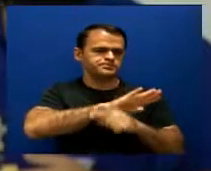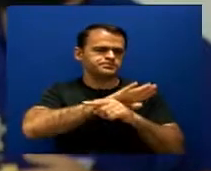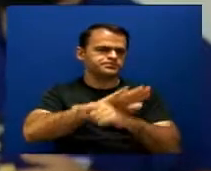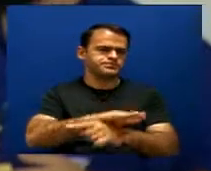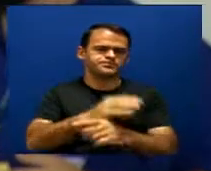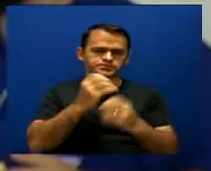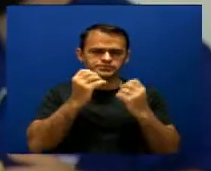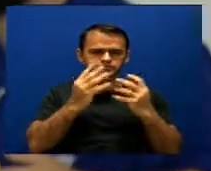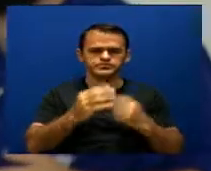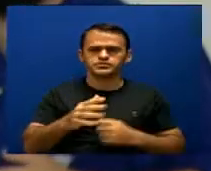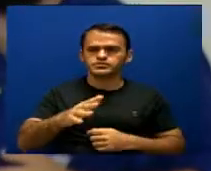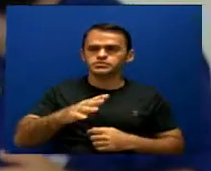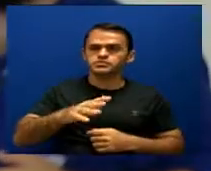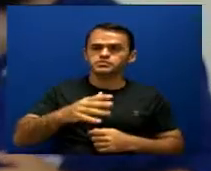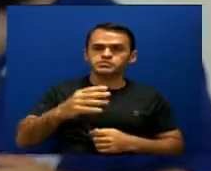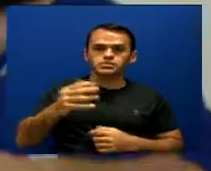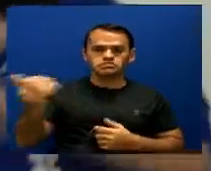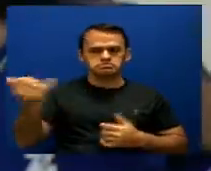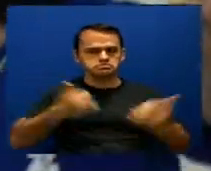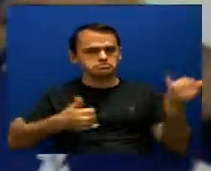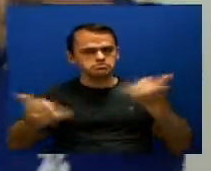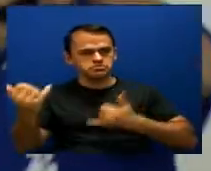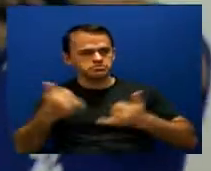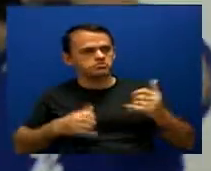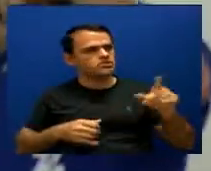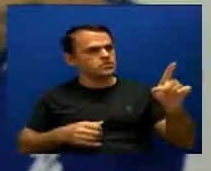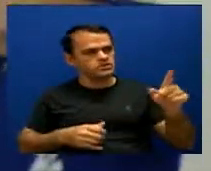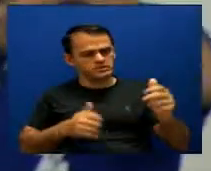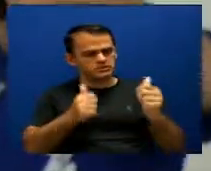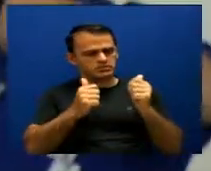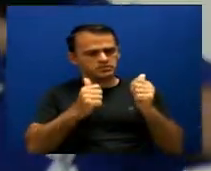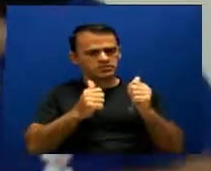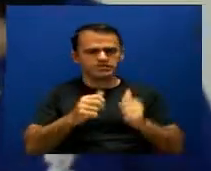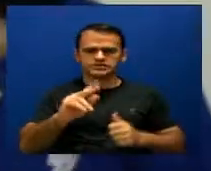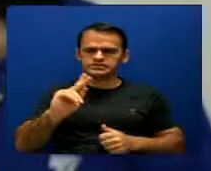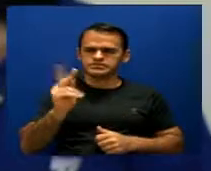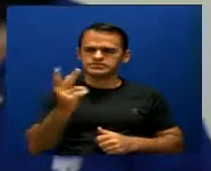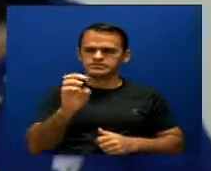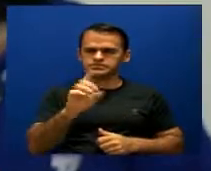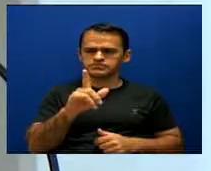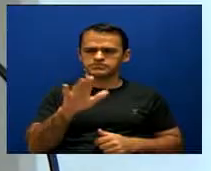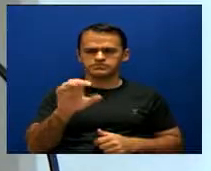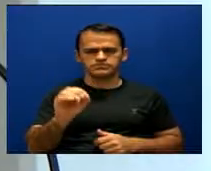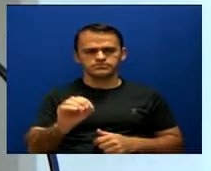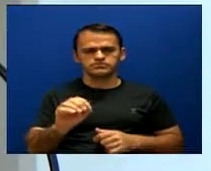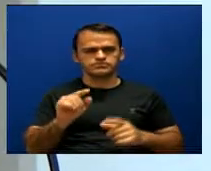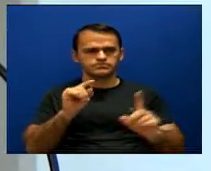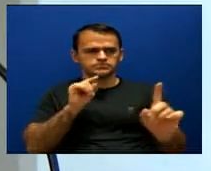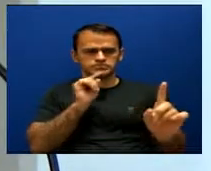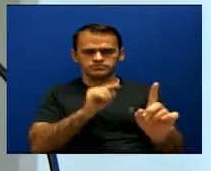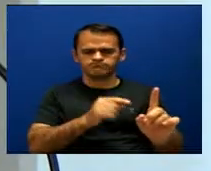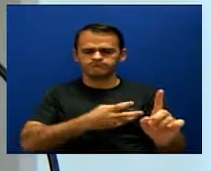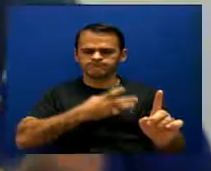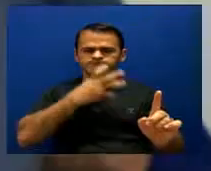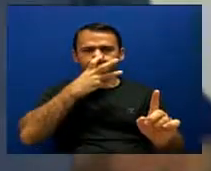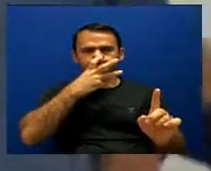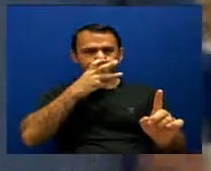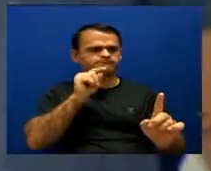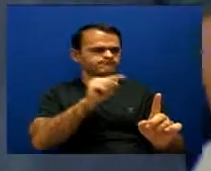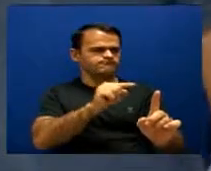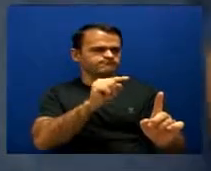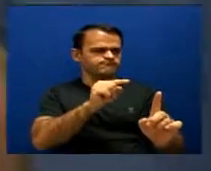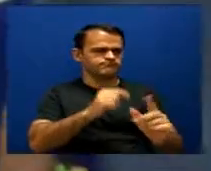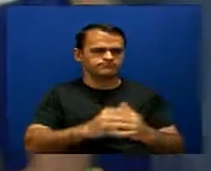visto falar muito bem de Vossa Excelência. Vou chamar assim porque o Hélio Brasileiro é uma pessoa que eu admiro muito e sempre cita aqui